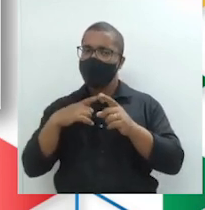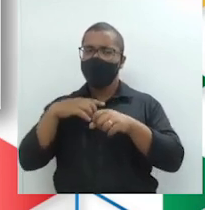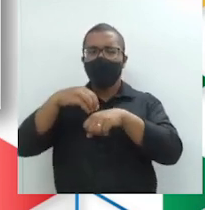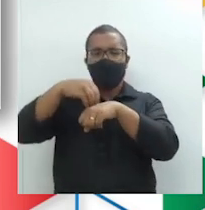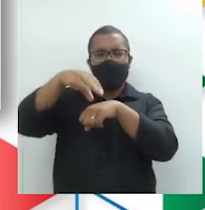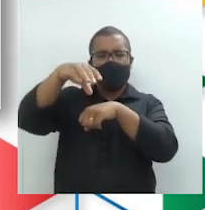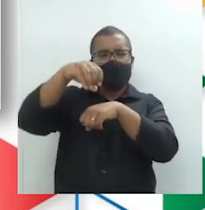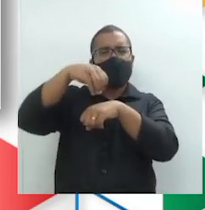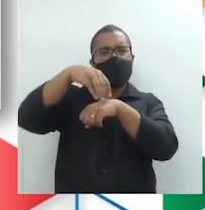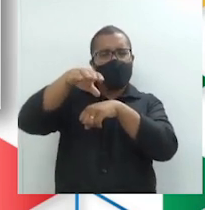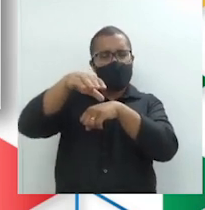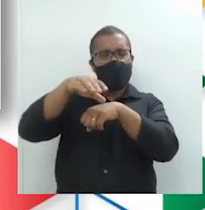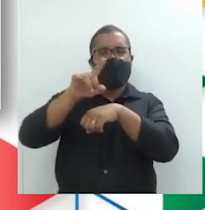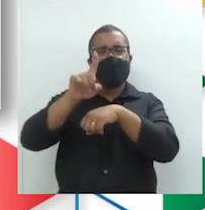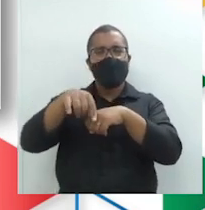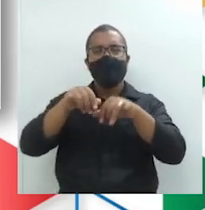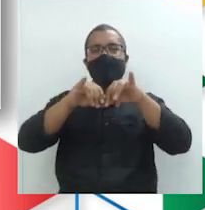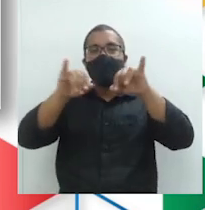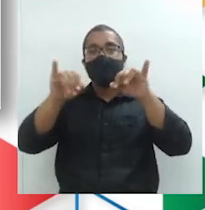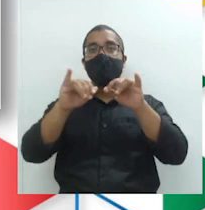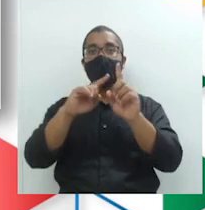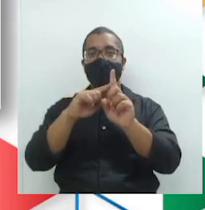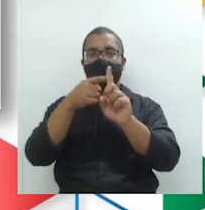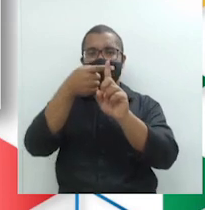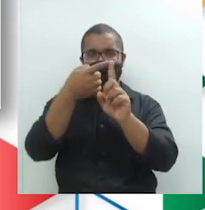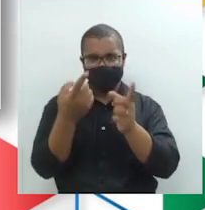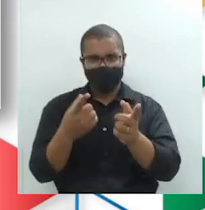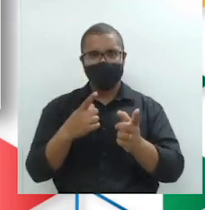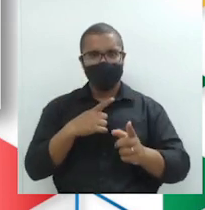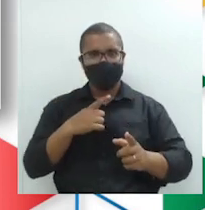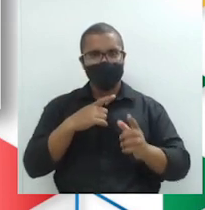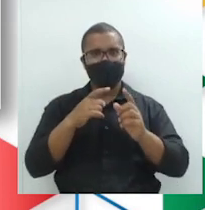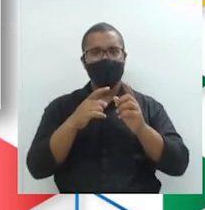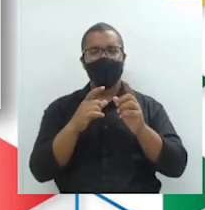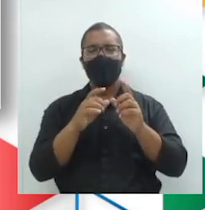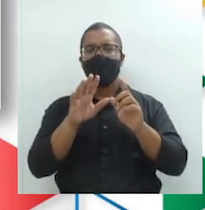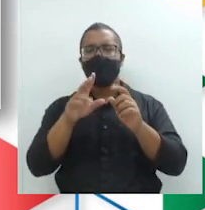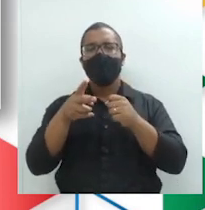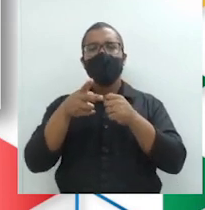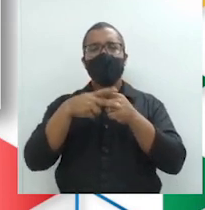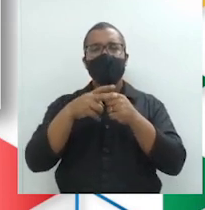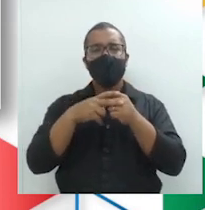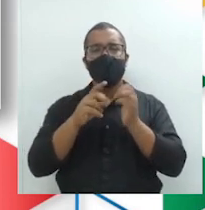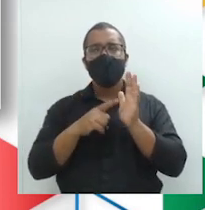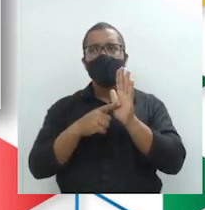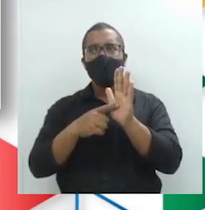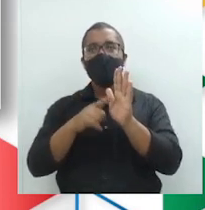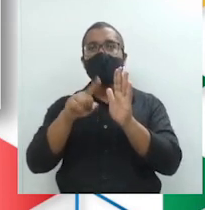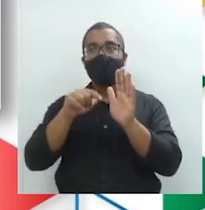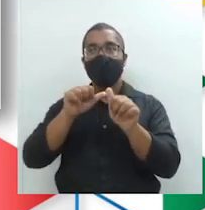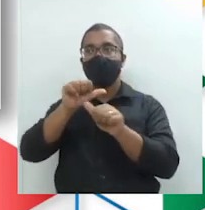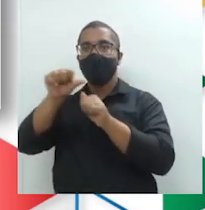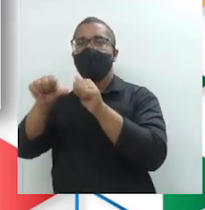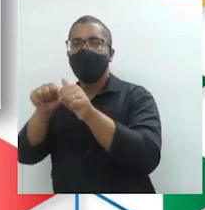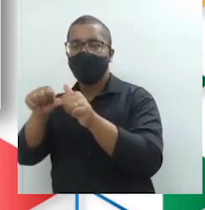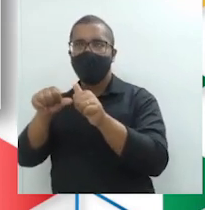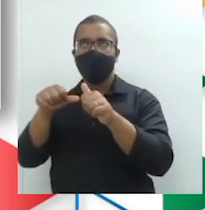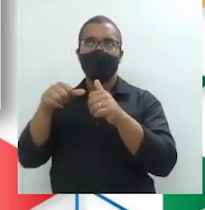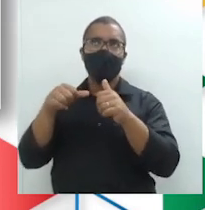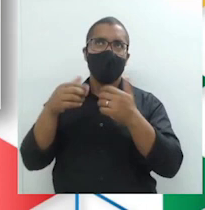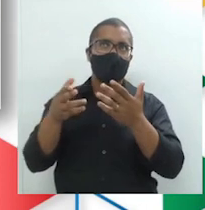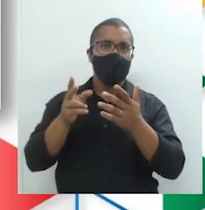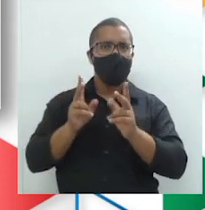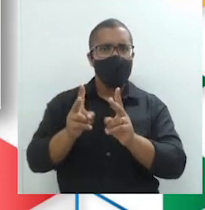falei, indicam a mensagem adicional nos pressupostos. Verbos que indicam mudança, continuidade,